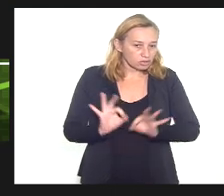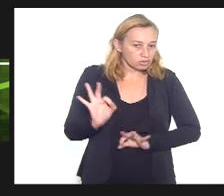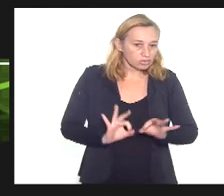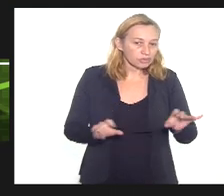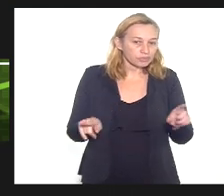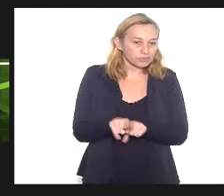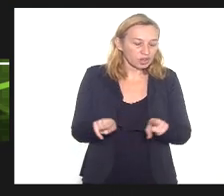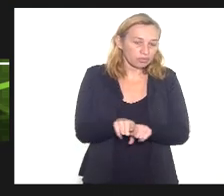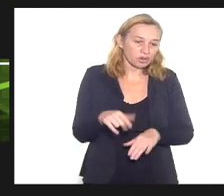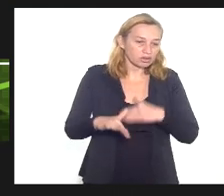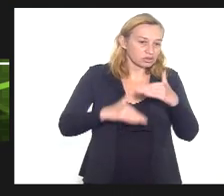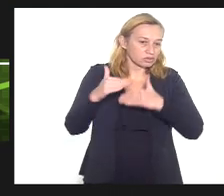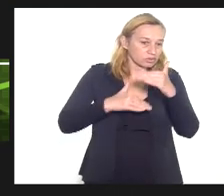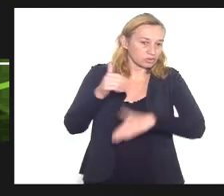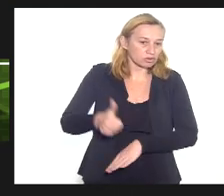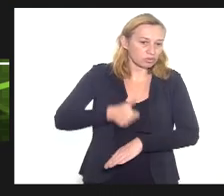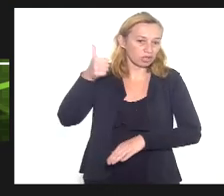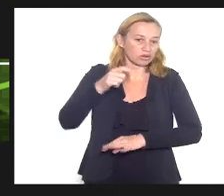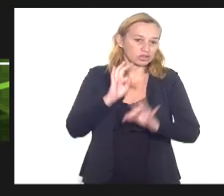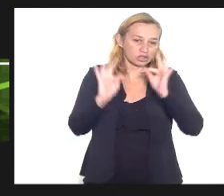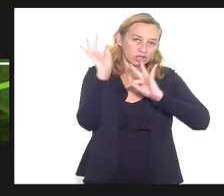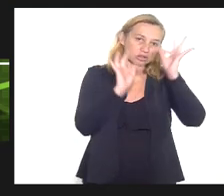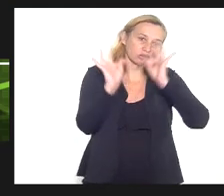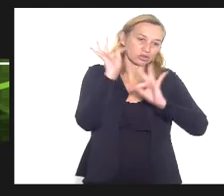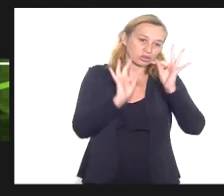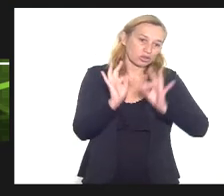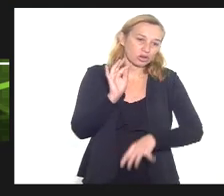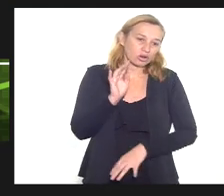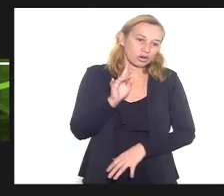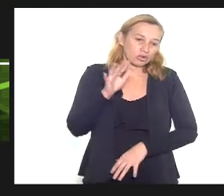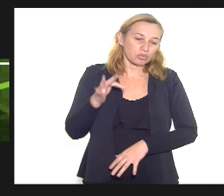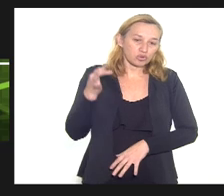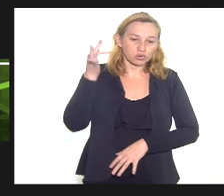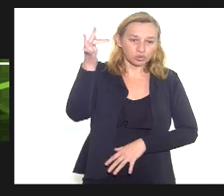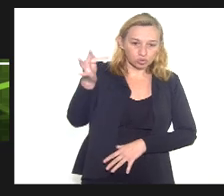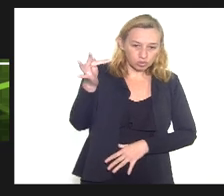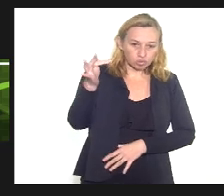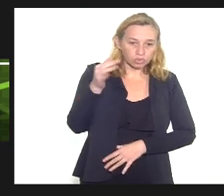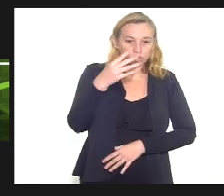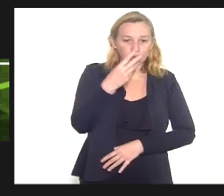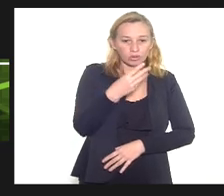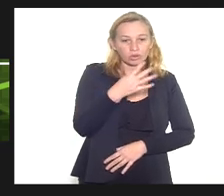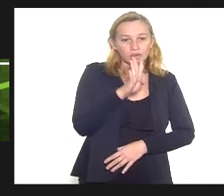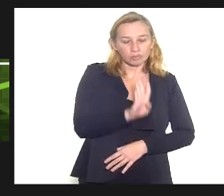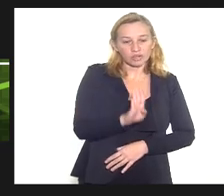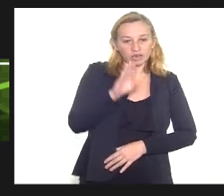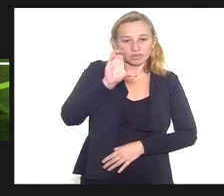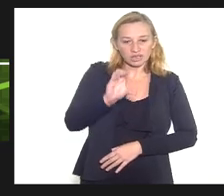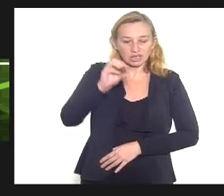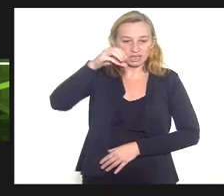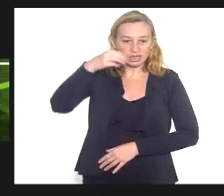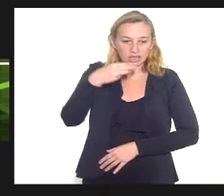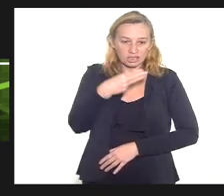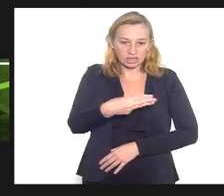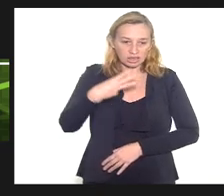também com desenvolvimento com as melhores tecnologias para o portfólio futuro, BMC-33, Campos de Bacalhau,